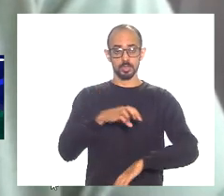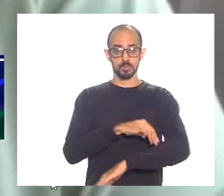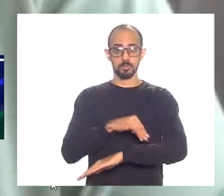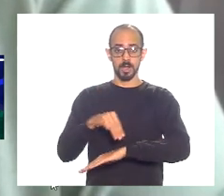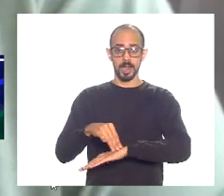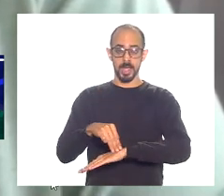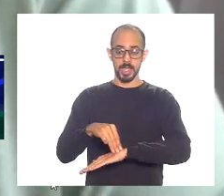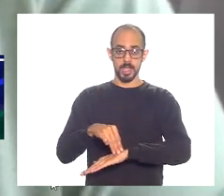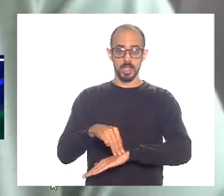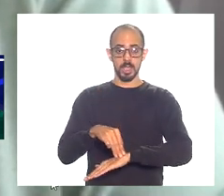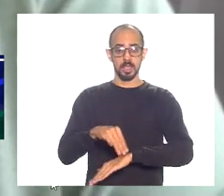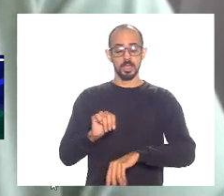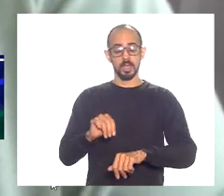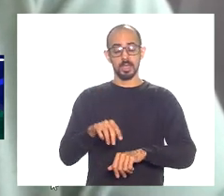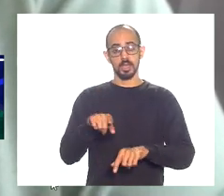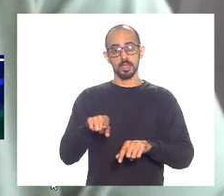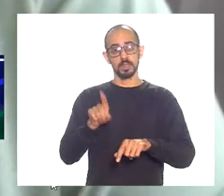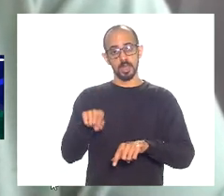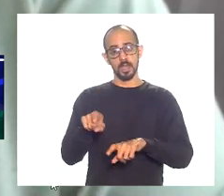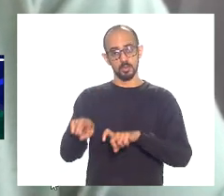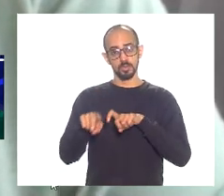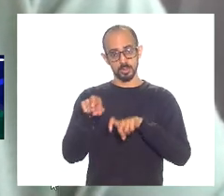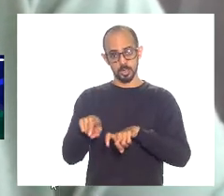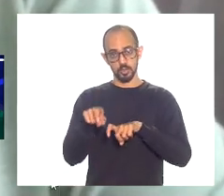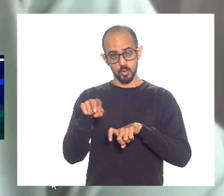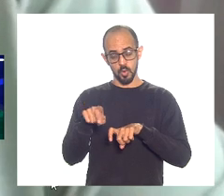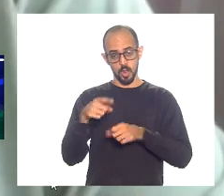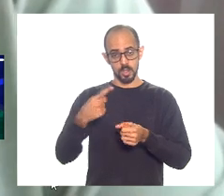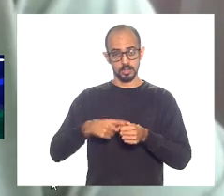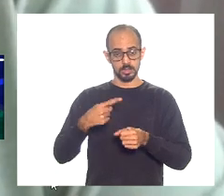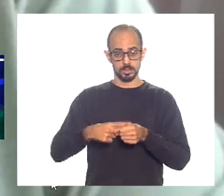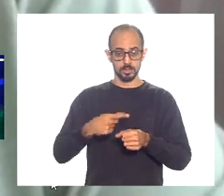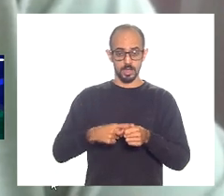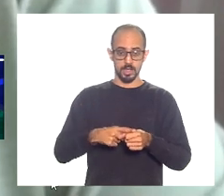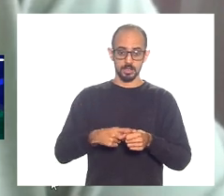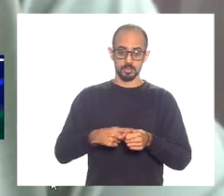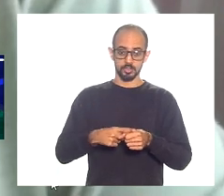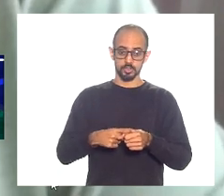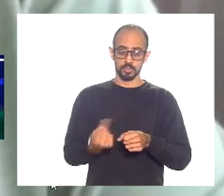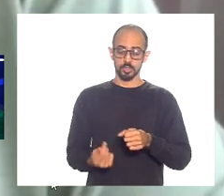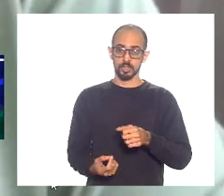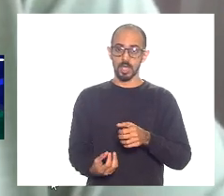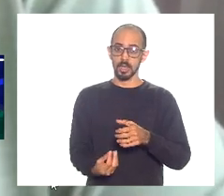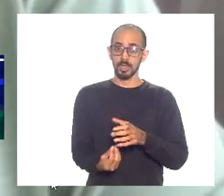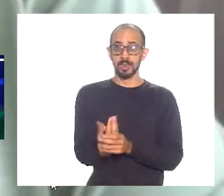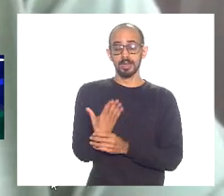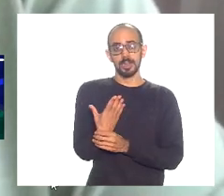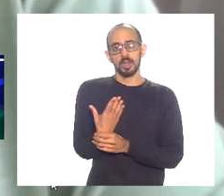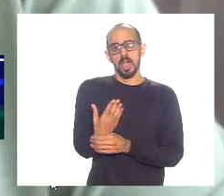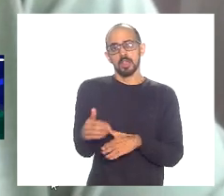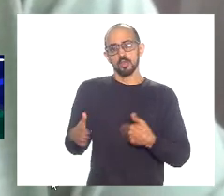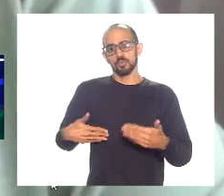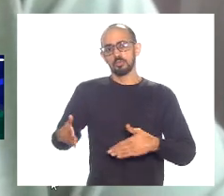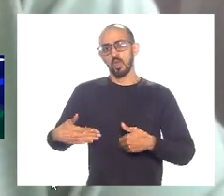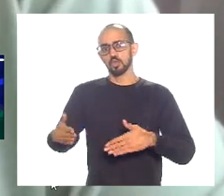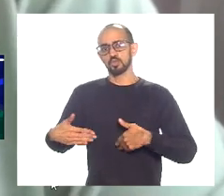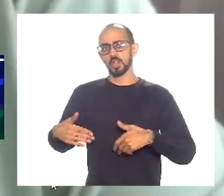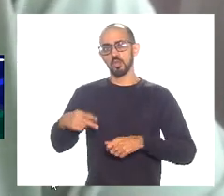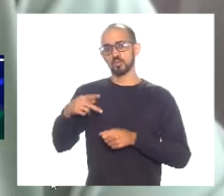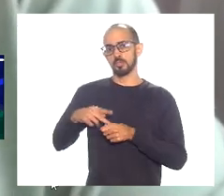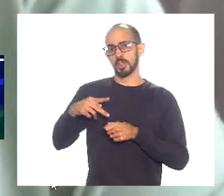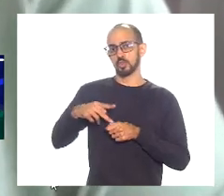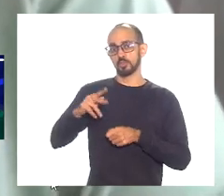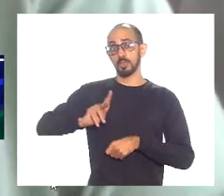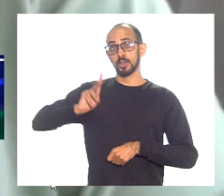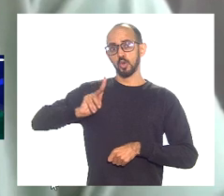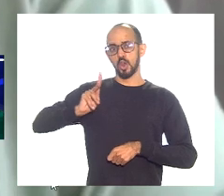sendo no interior a cidade produtora de petróleo, nós temos aqui